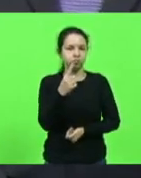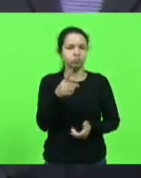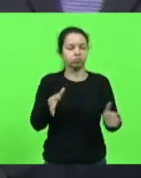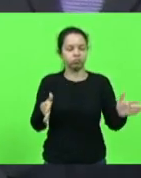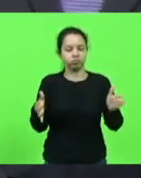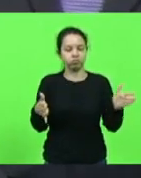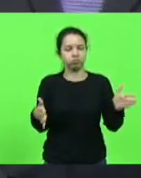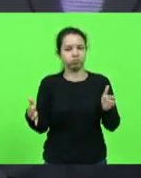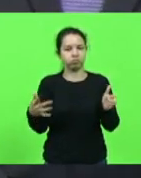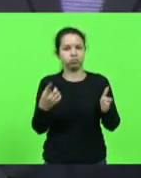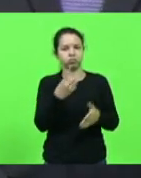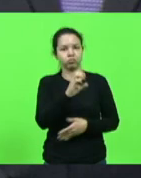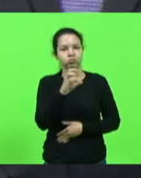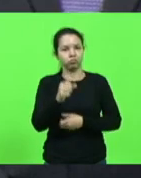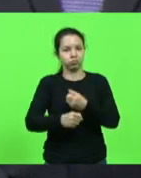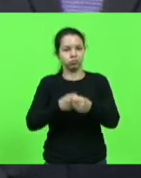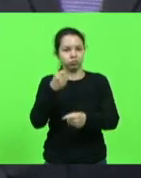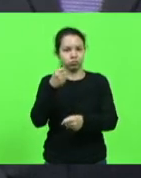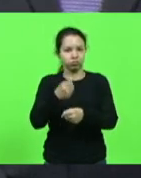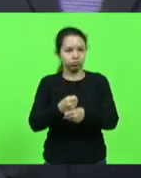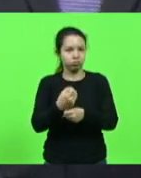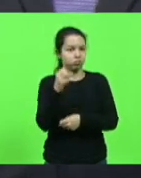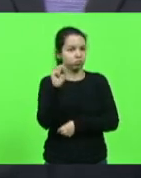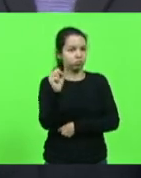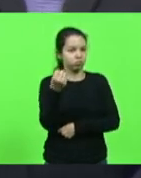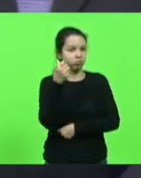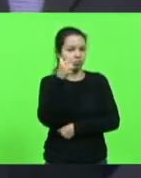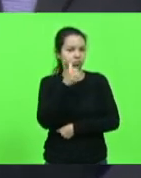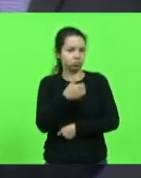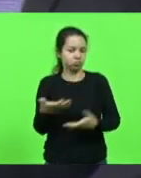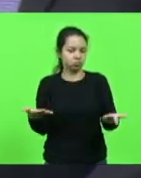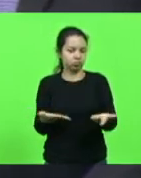E hoje somos somente 3.